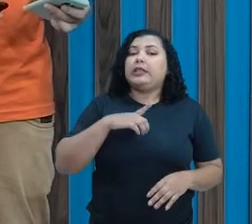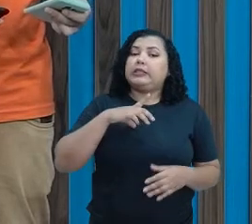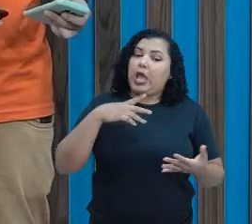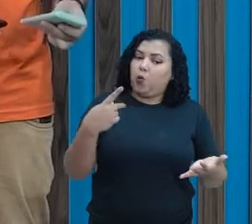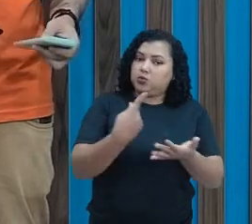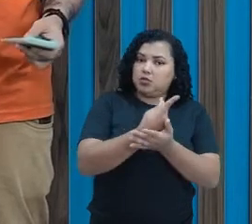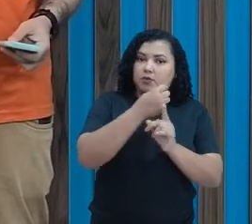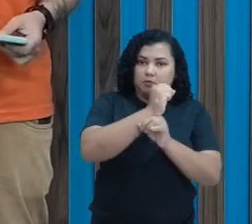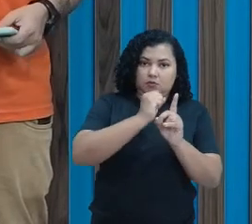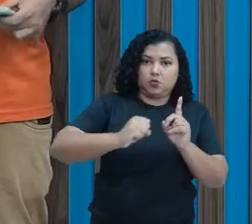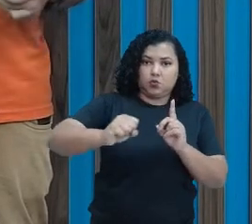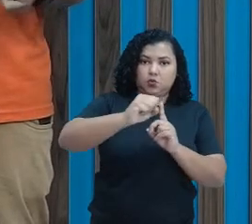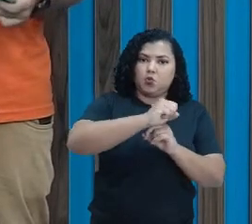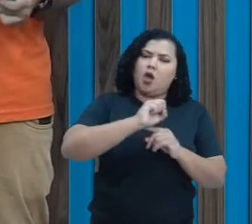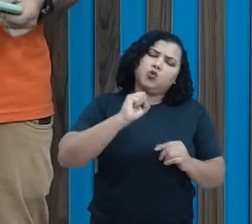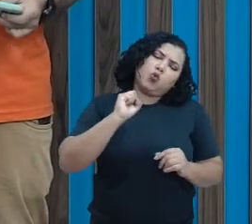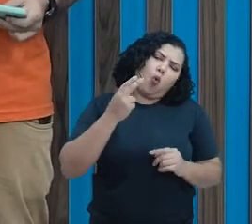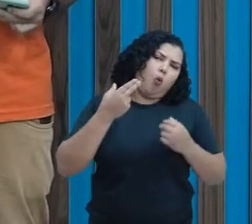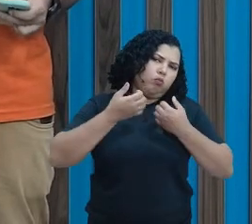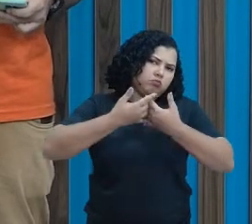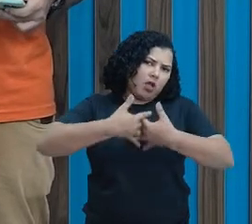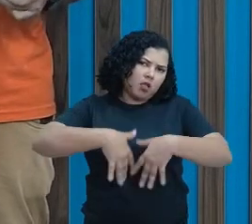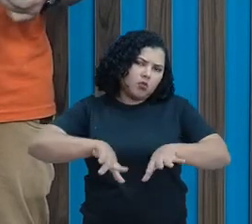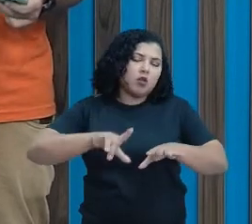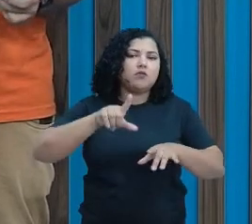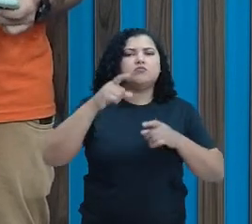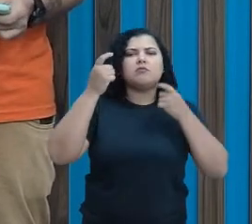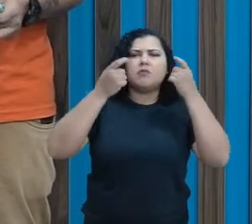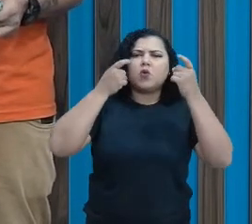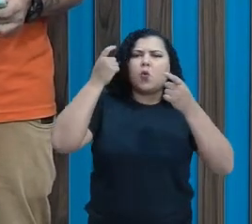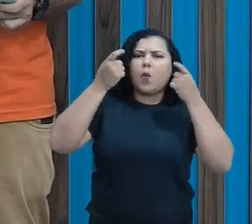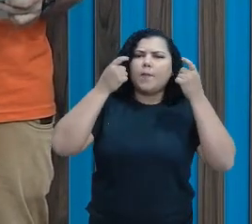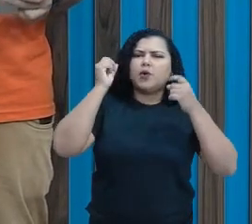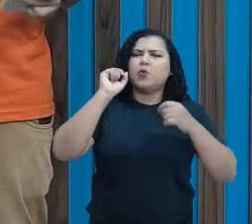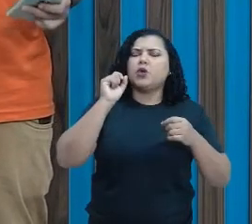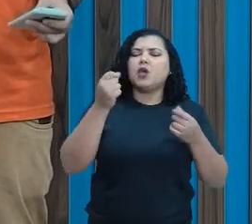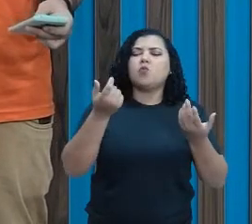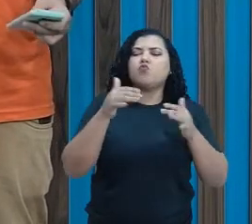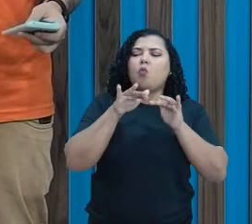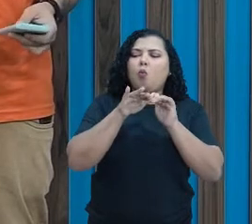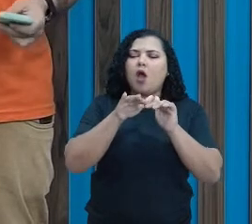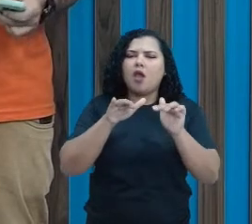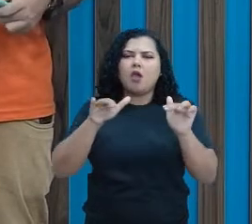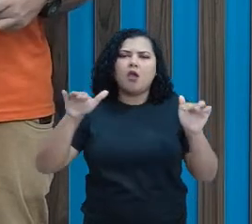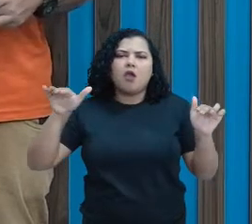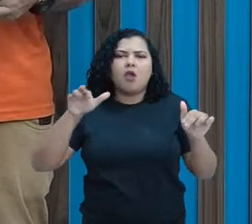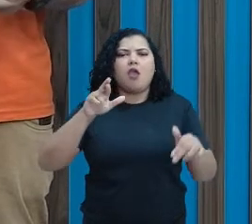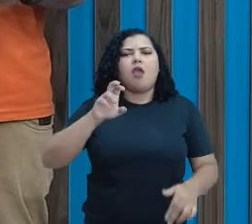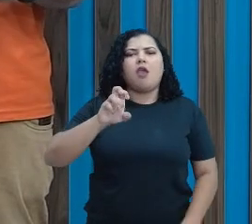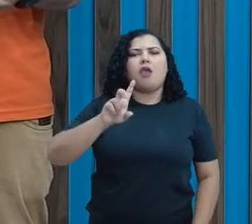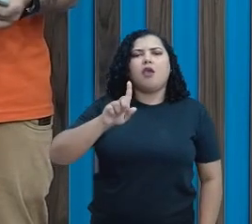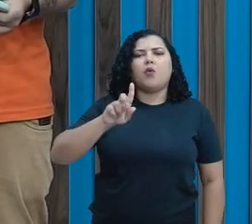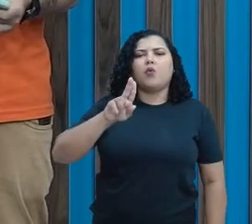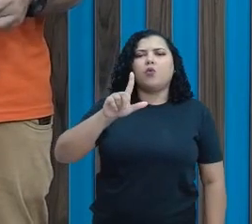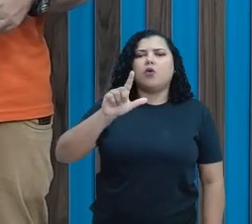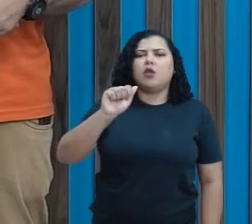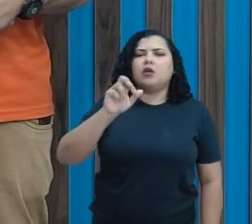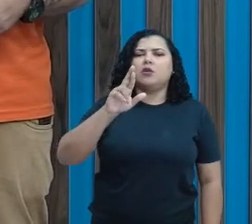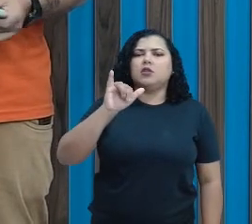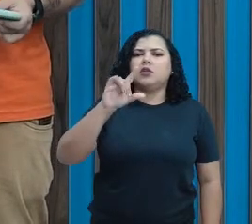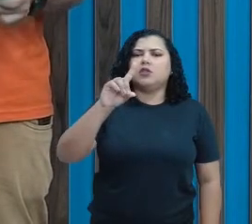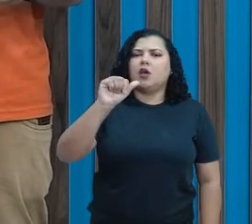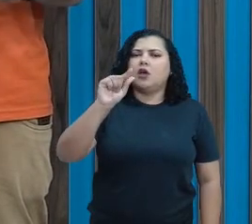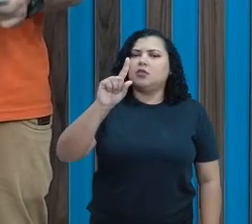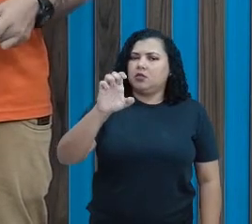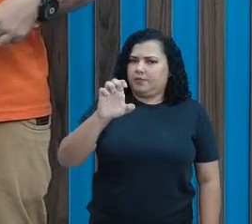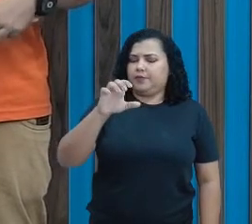fenômenos sociais ou naturais em que você se preocupa com a regularidade, tá bom? Por exemplo, nos esportes. Nos